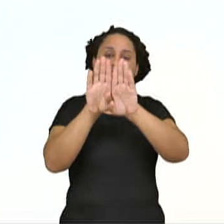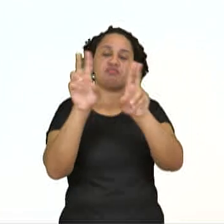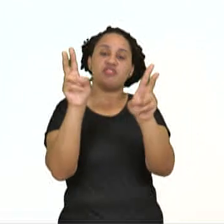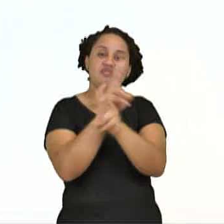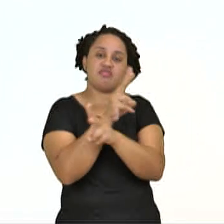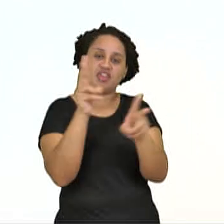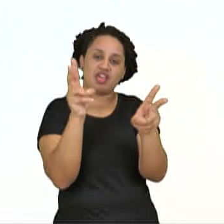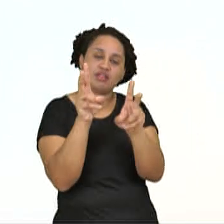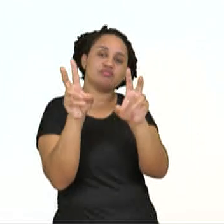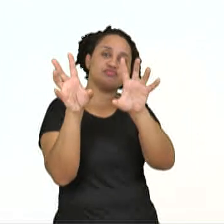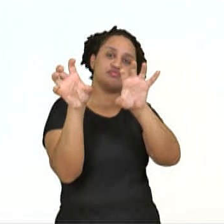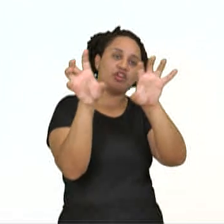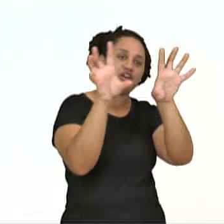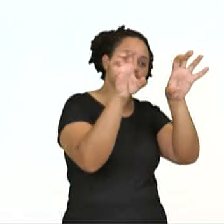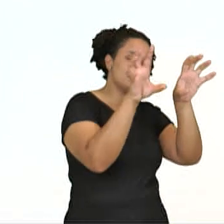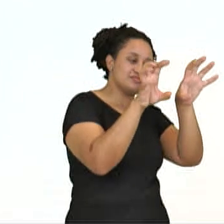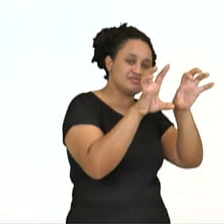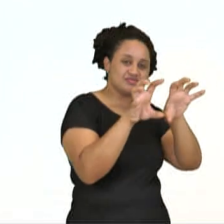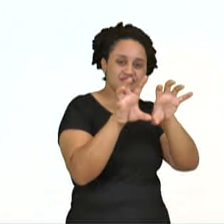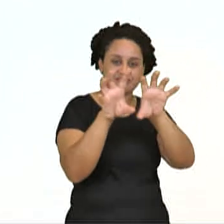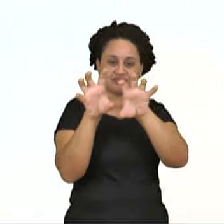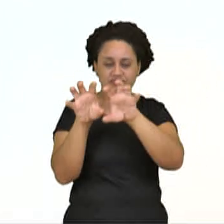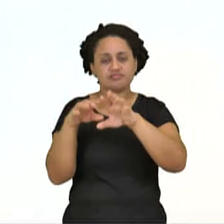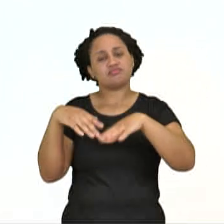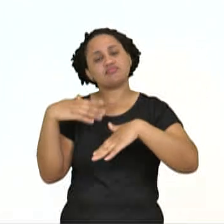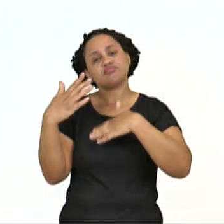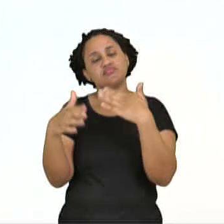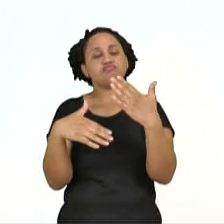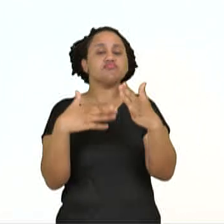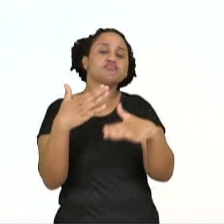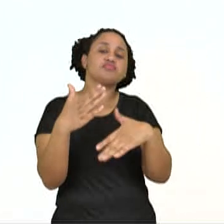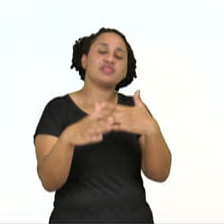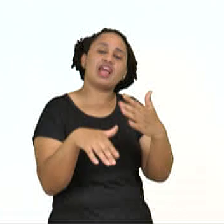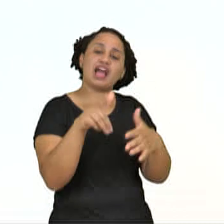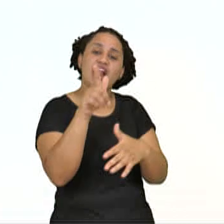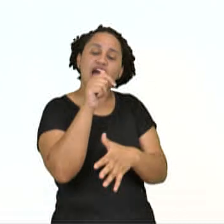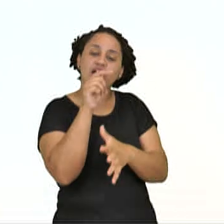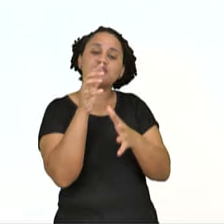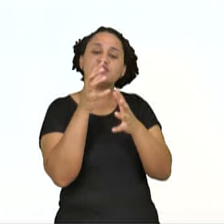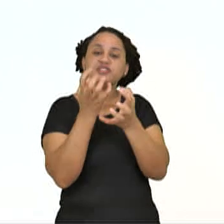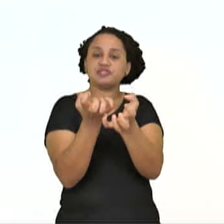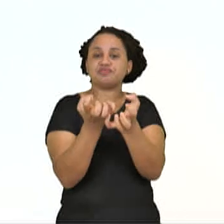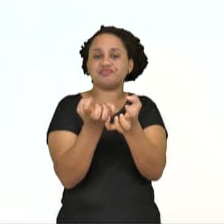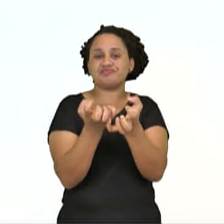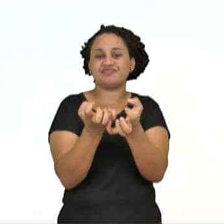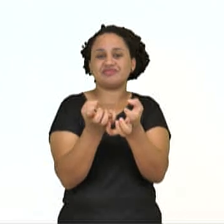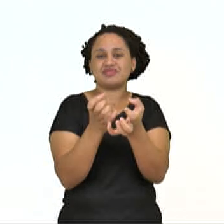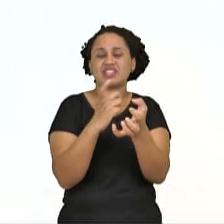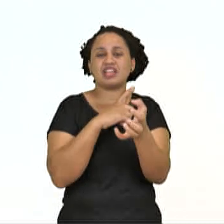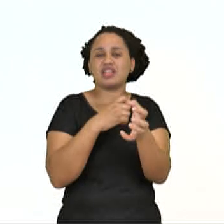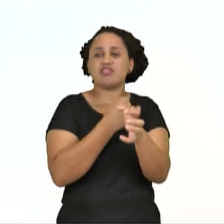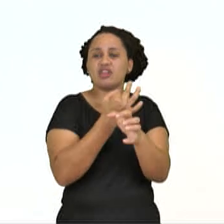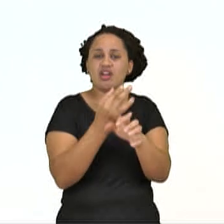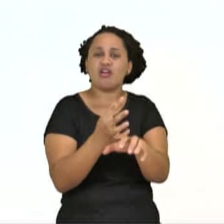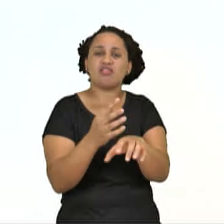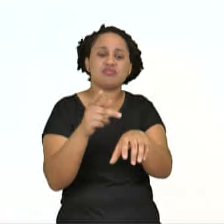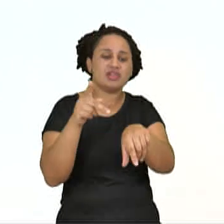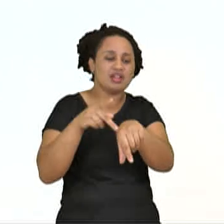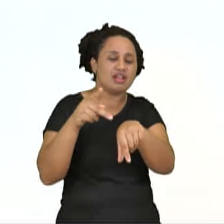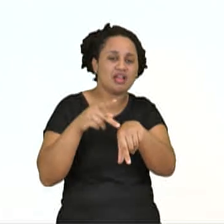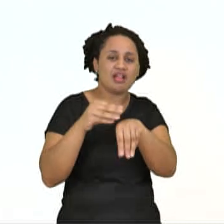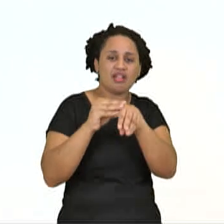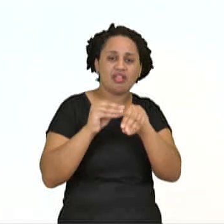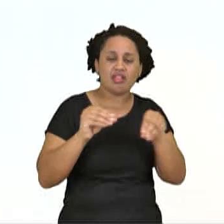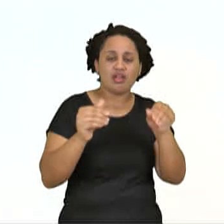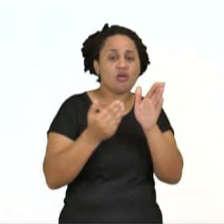elas. Com o passar do tempo, um pouco daquela água secou e pedaços de solo